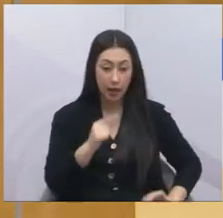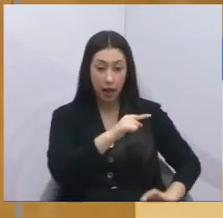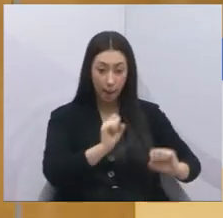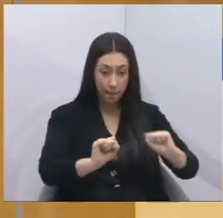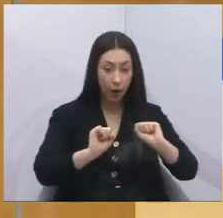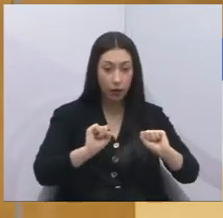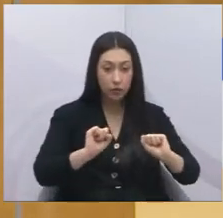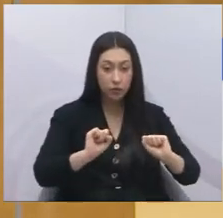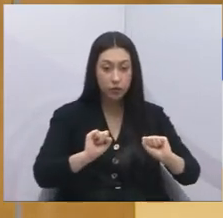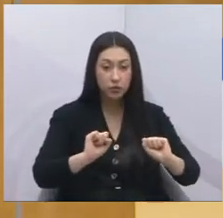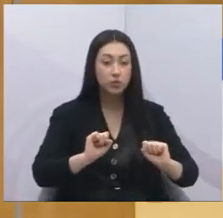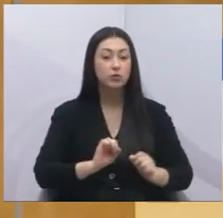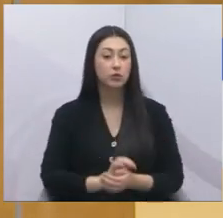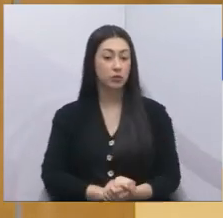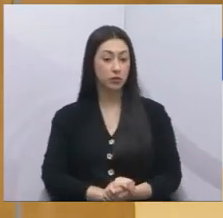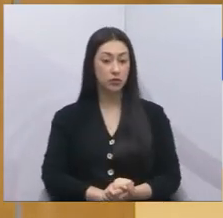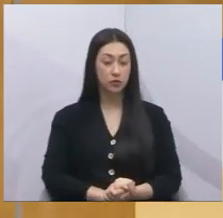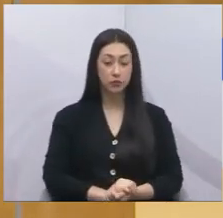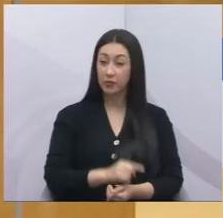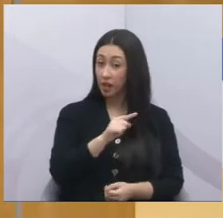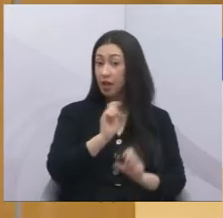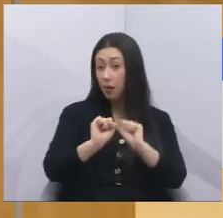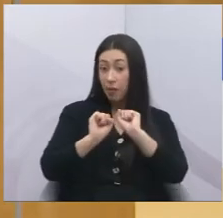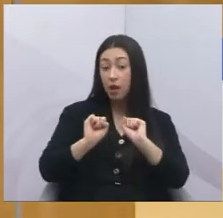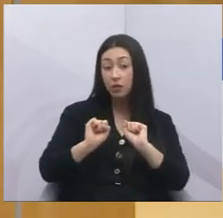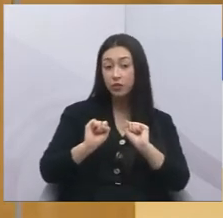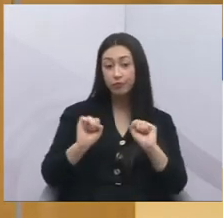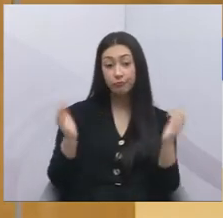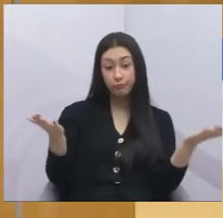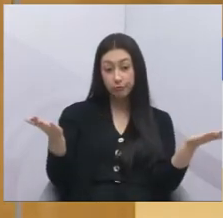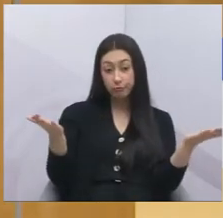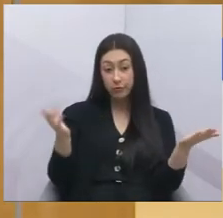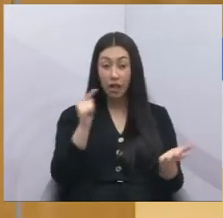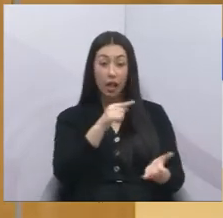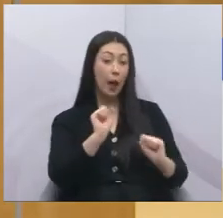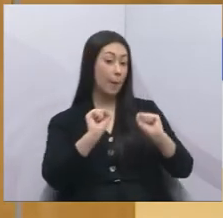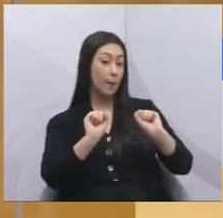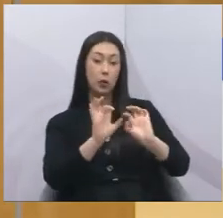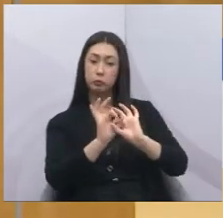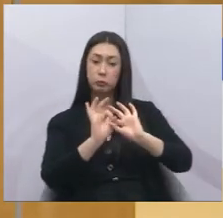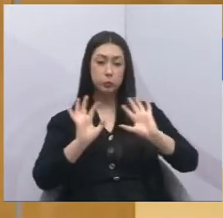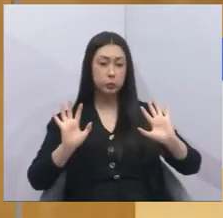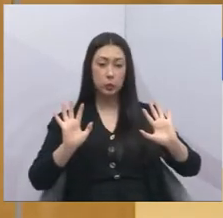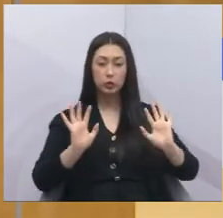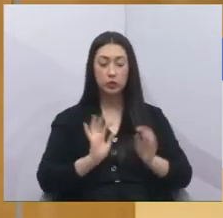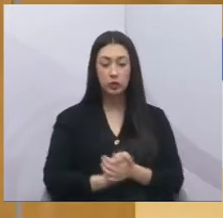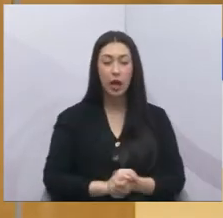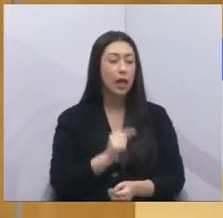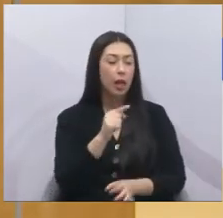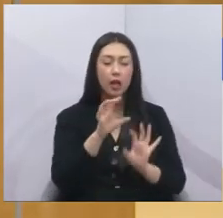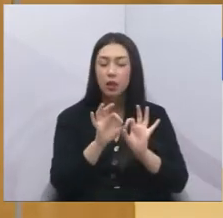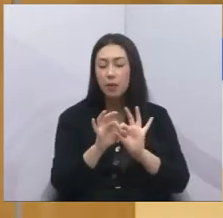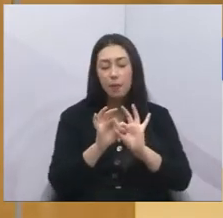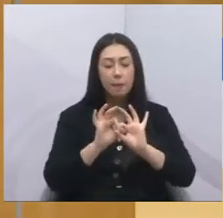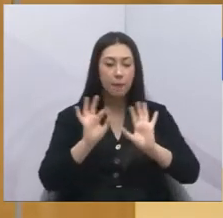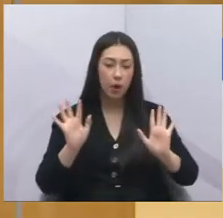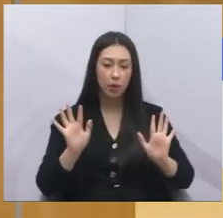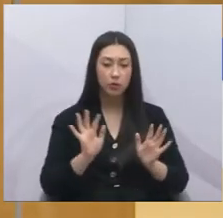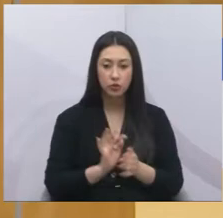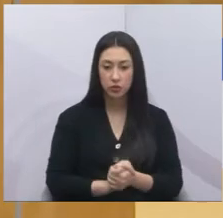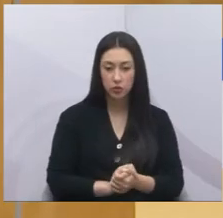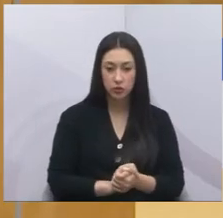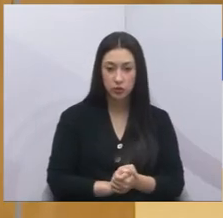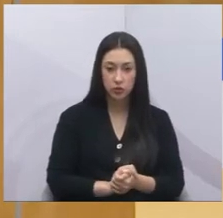Aquele pode. Aquele pode, né? Aquele é permitido. Aquele é permitido.